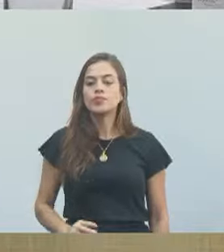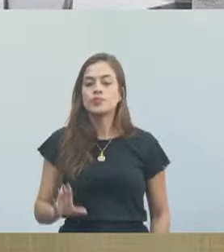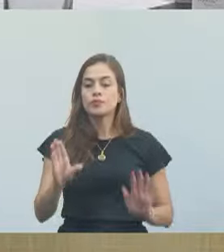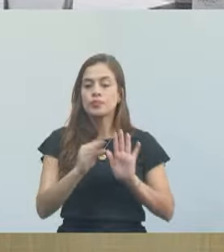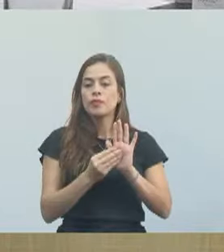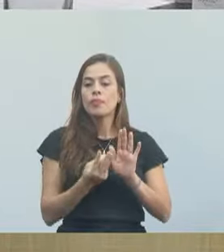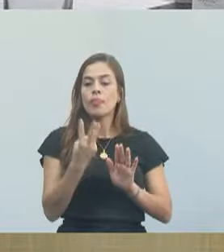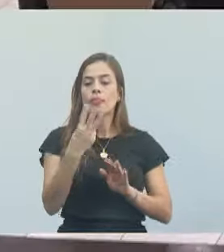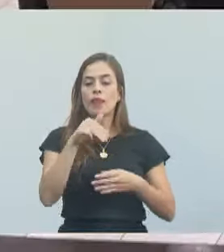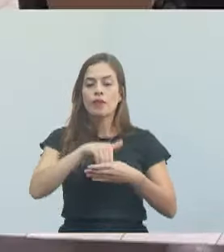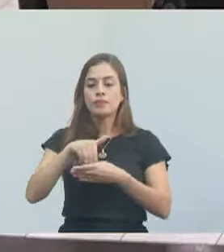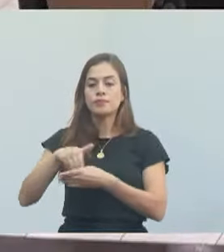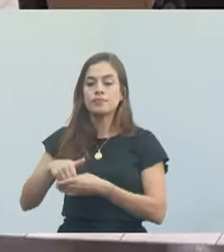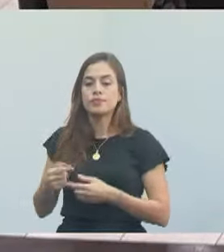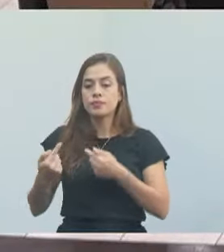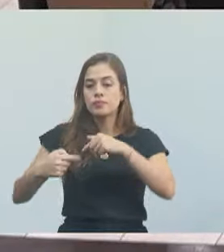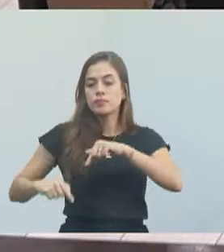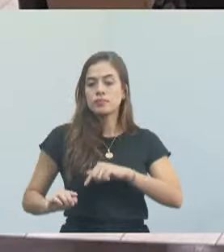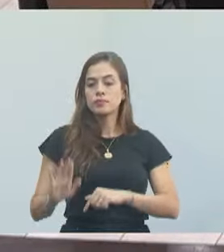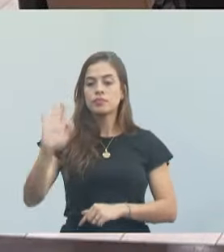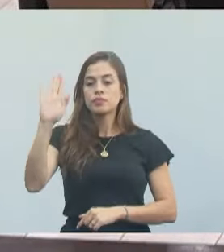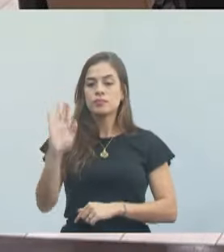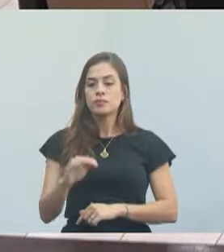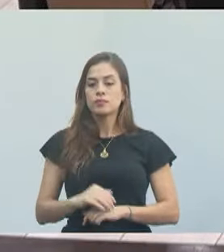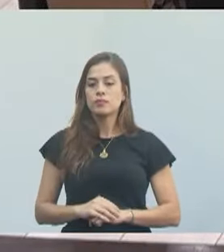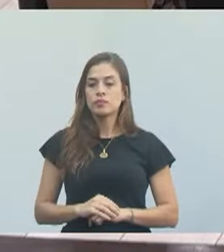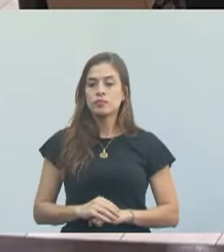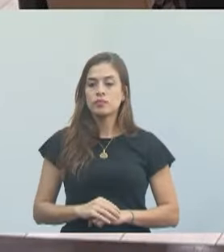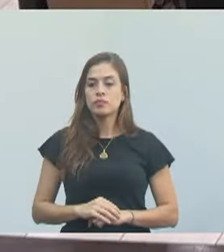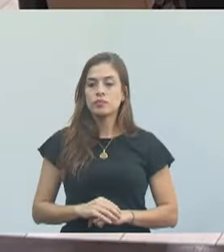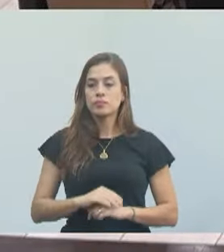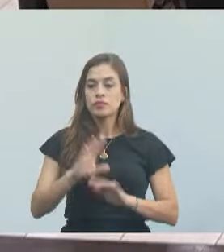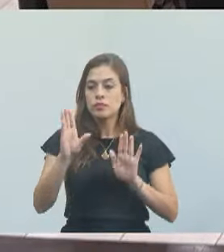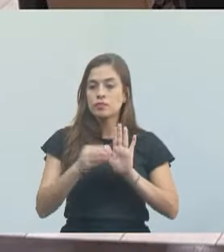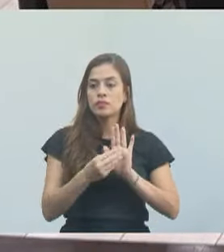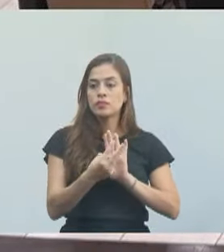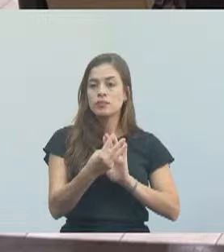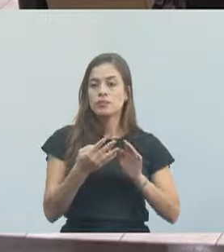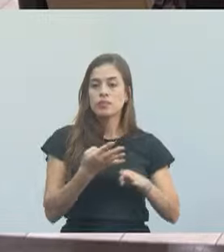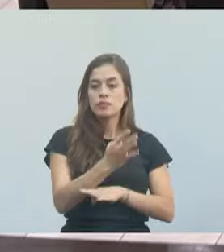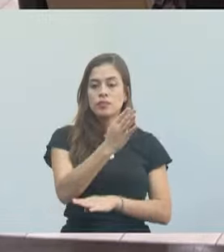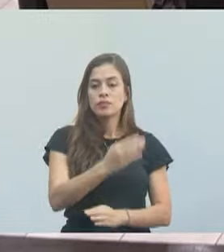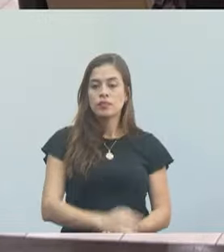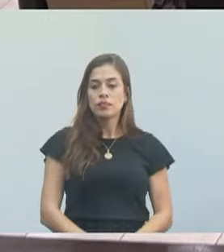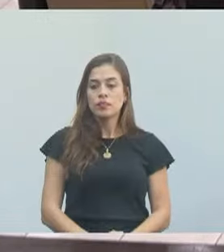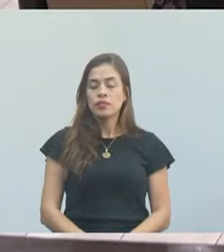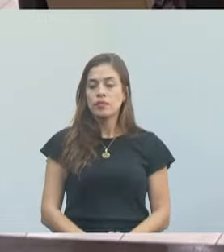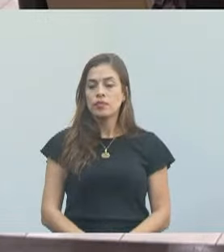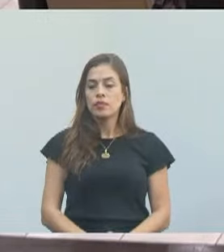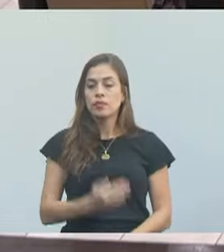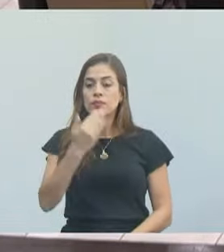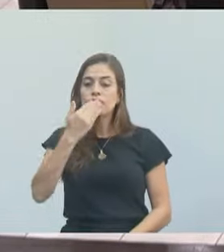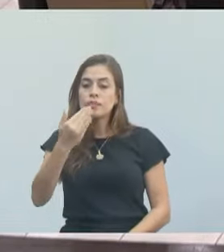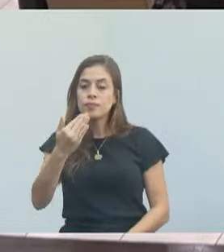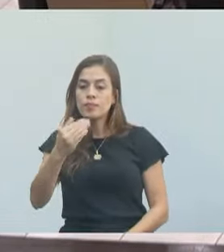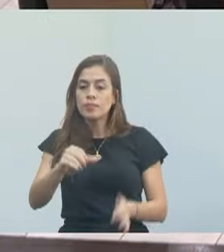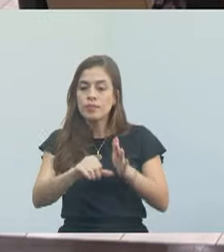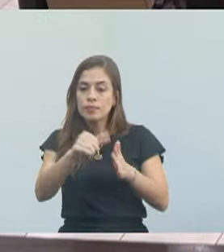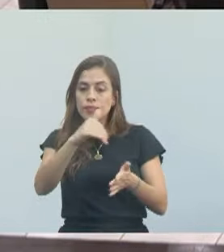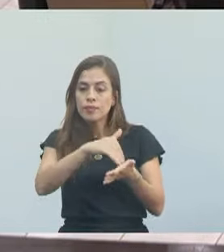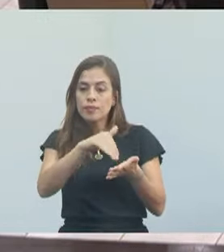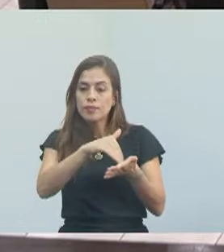Emenda número 3 em votação. Os que forem contrários se manifestem levantando o braço. Emenda número 3 aprovada. Solicito ao